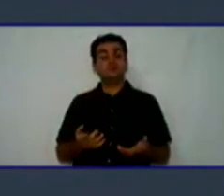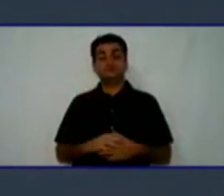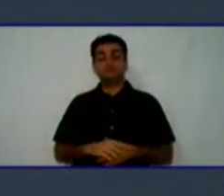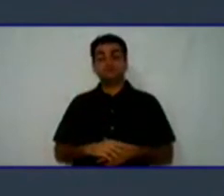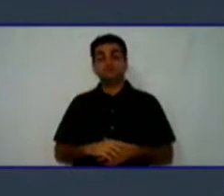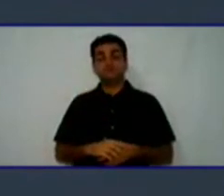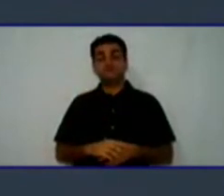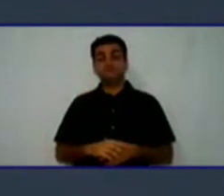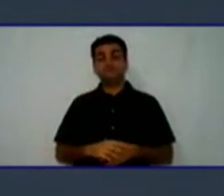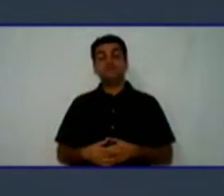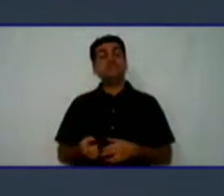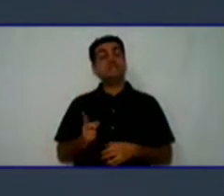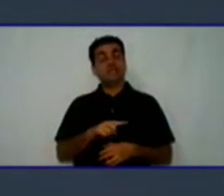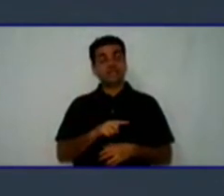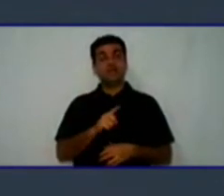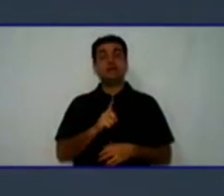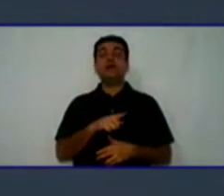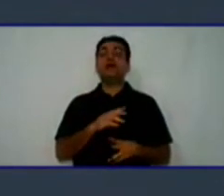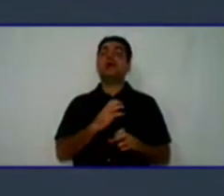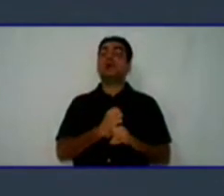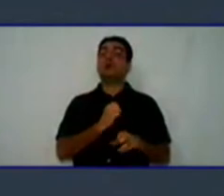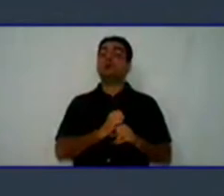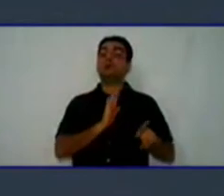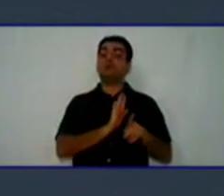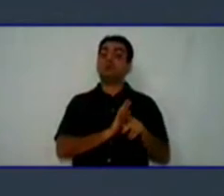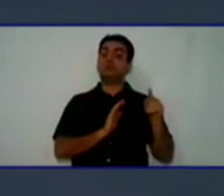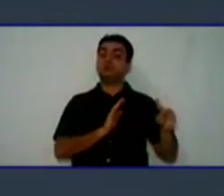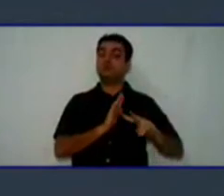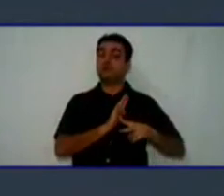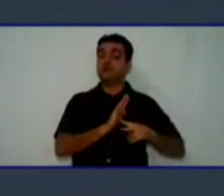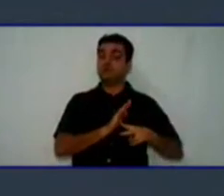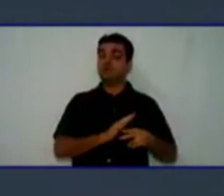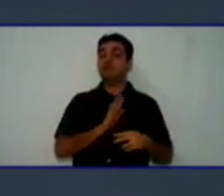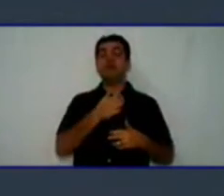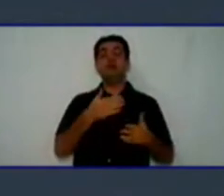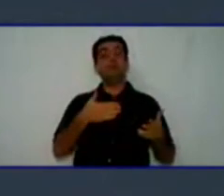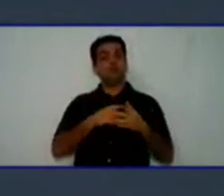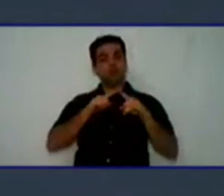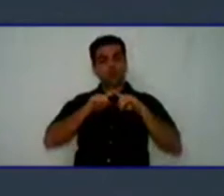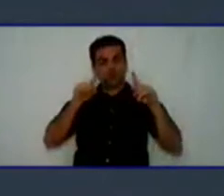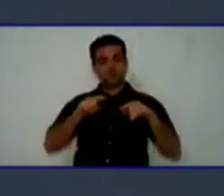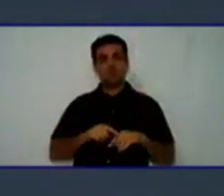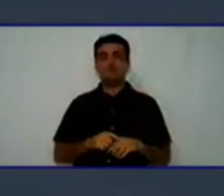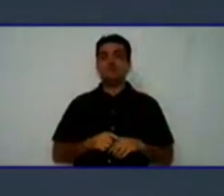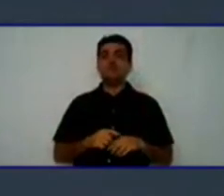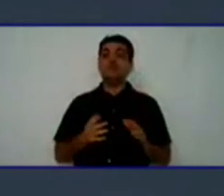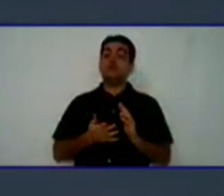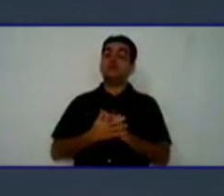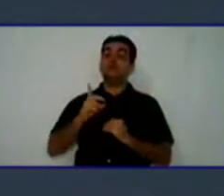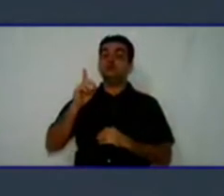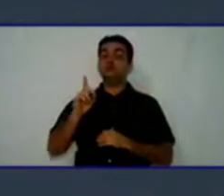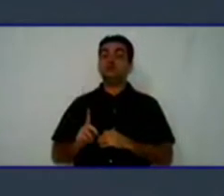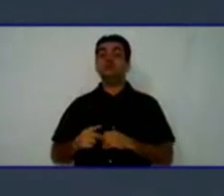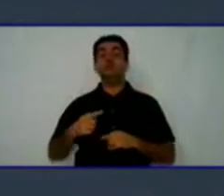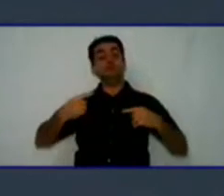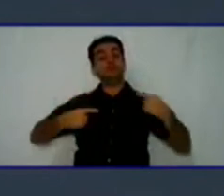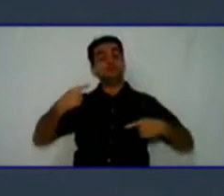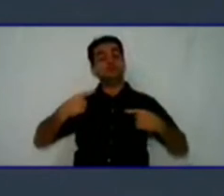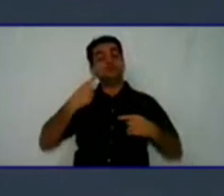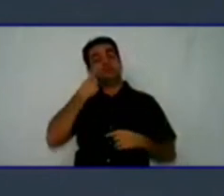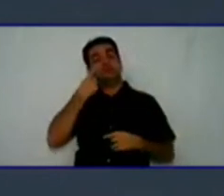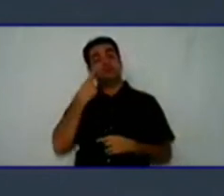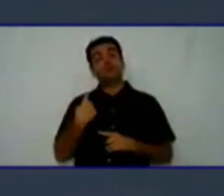E lá é verdade que são contas do partido político, mas o embargante teria direito próprio a discutir a questão,